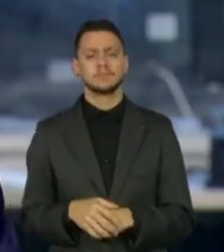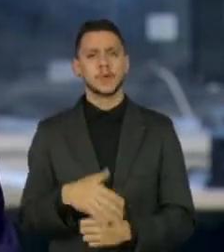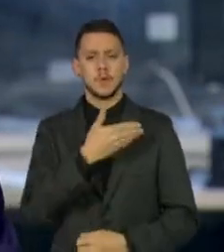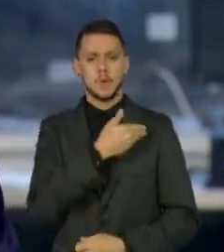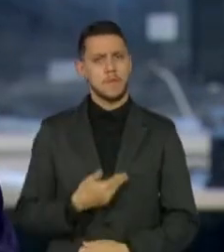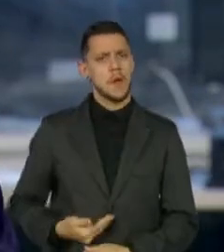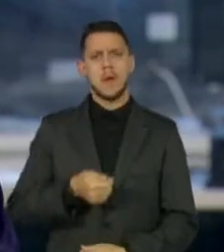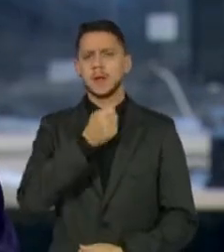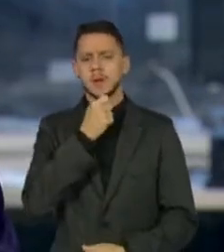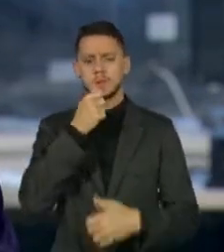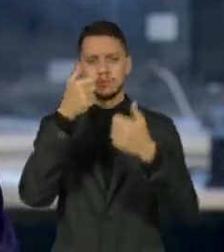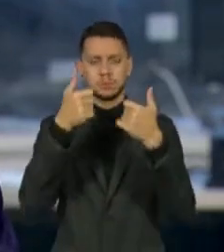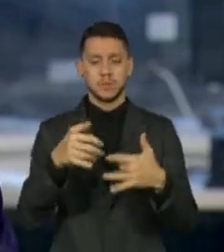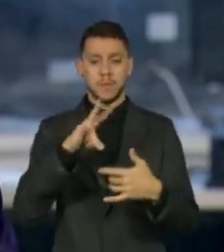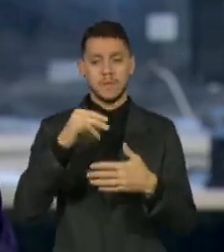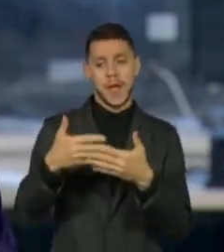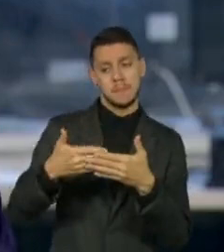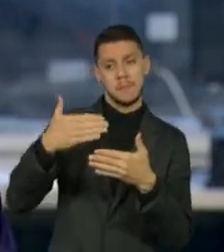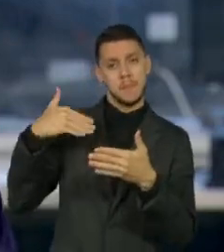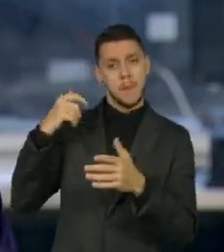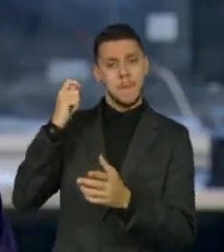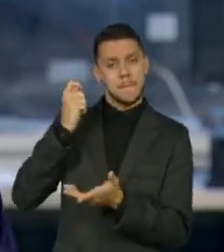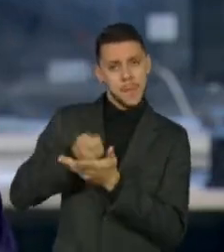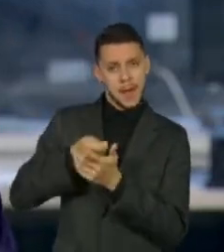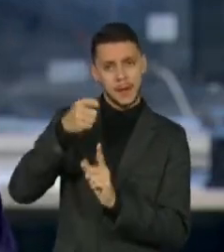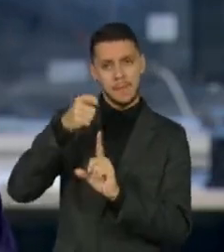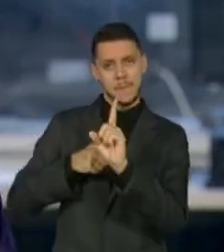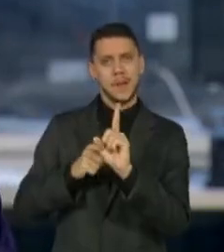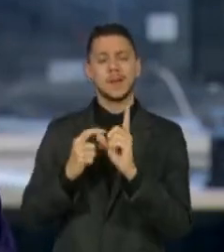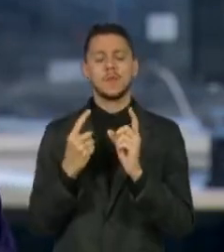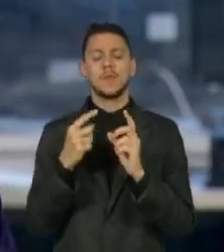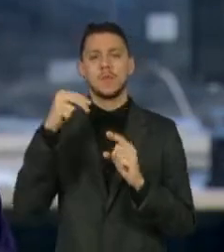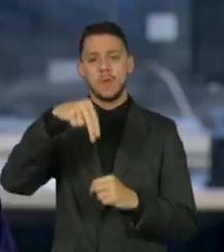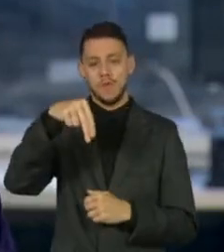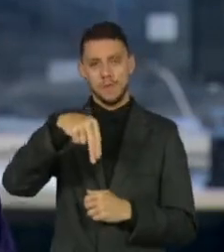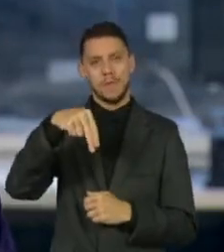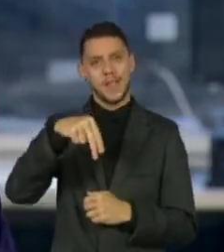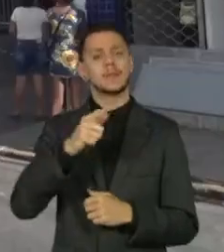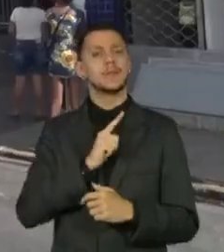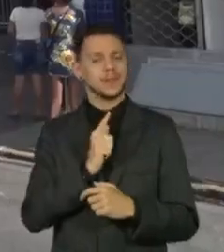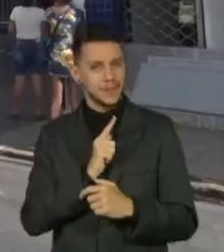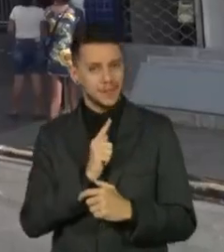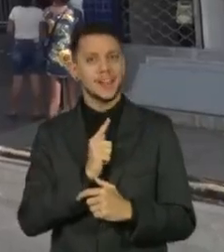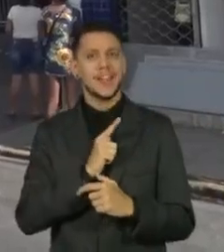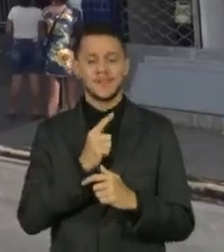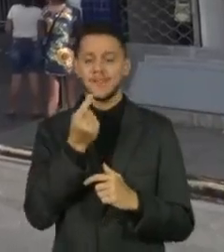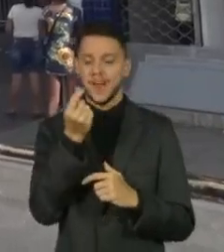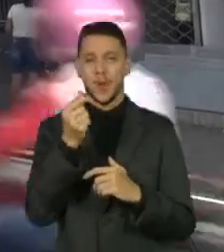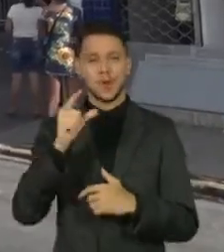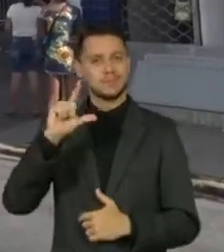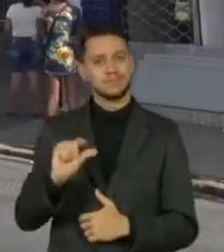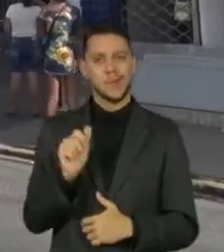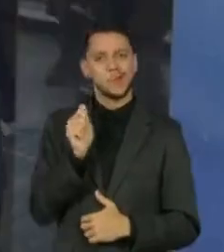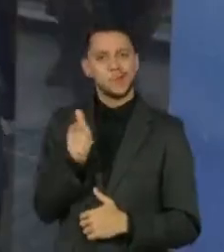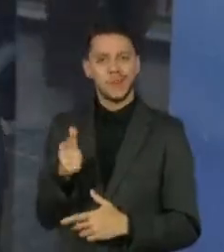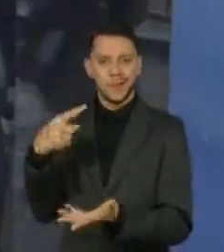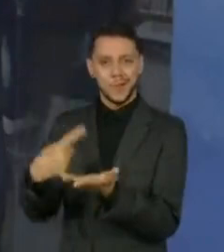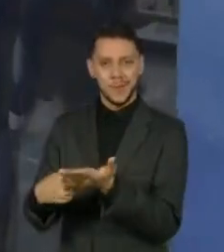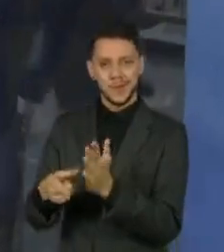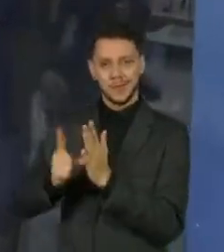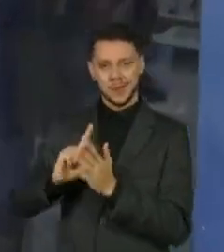se vai pagar o retroativo referente a novembro, quando o valor veio bem abaixo do atual. 14 milhões e